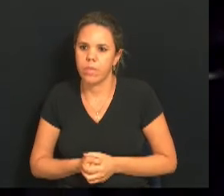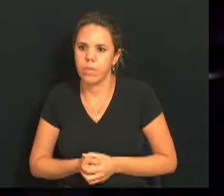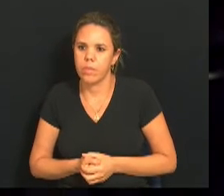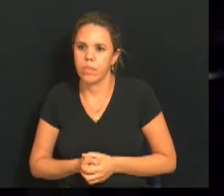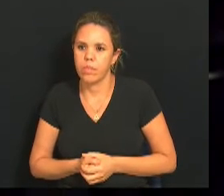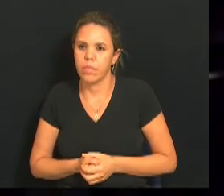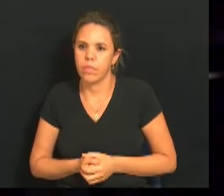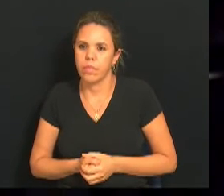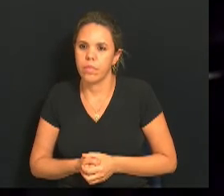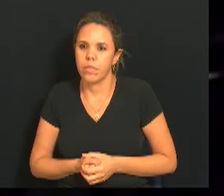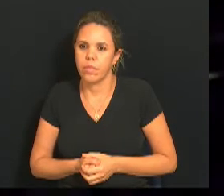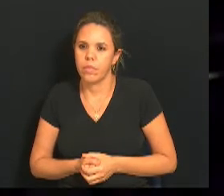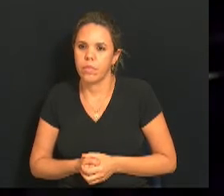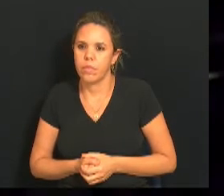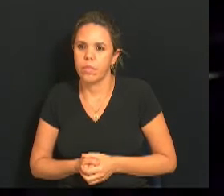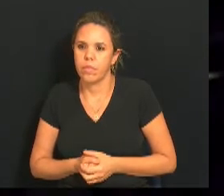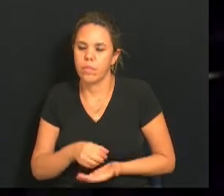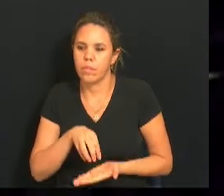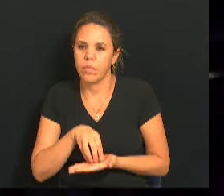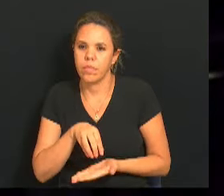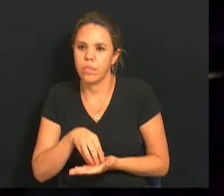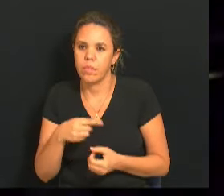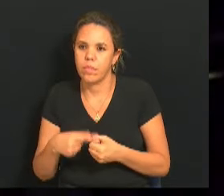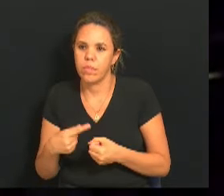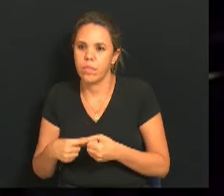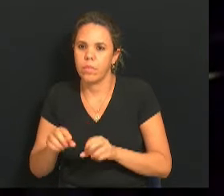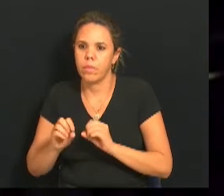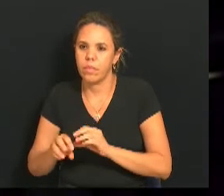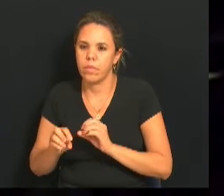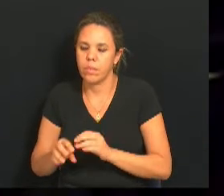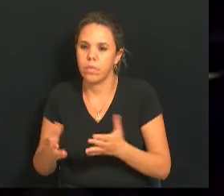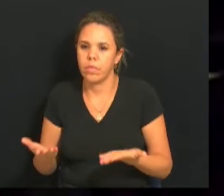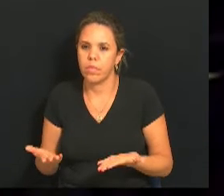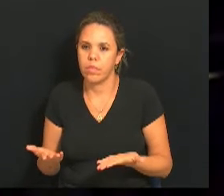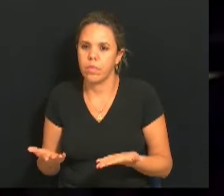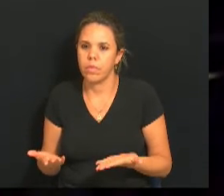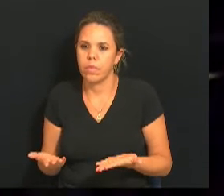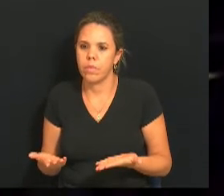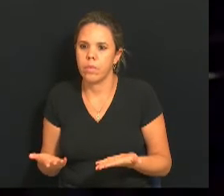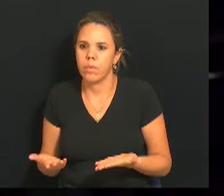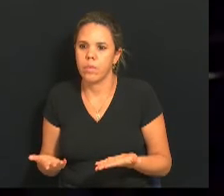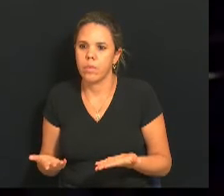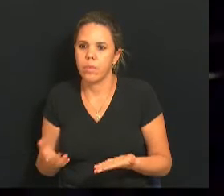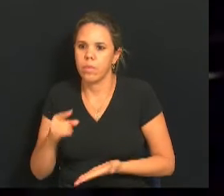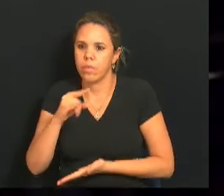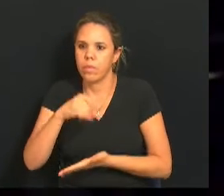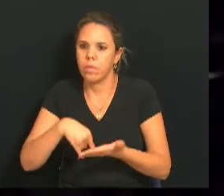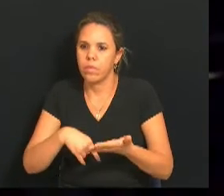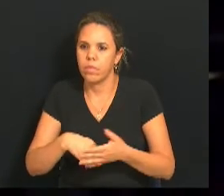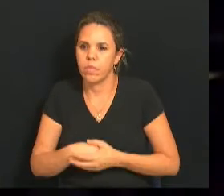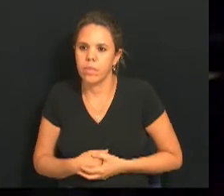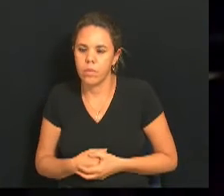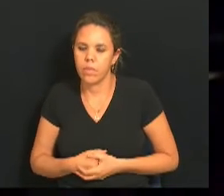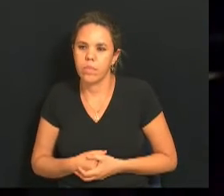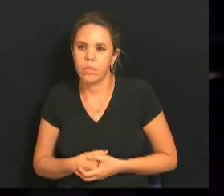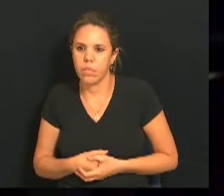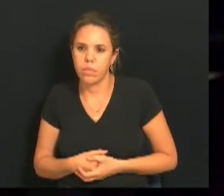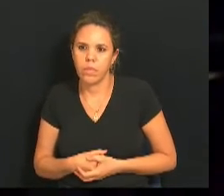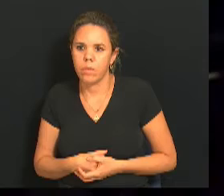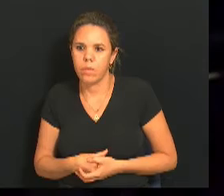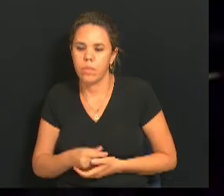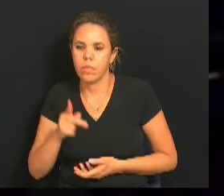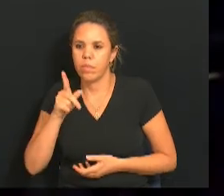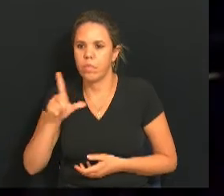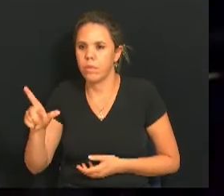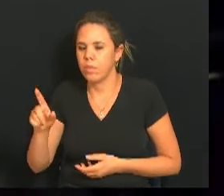também, especificamente, a rede municipal de ensino, não estão explicitadas no documento. Em relação ao PL